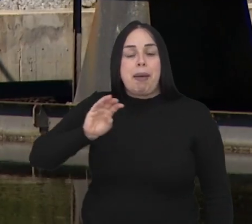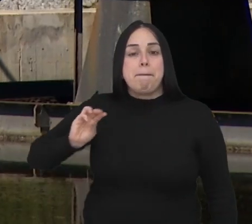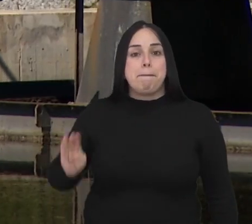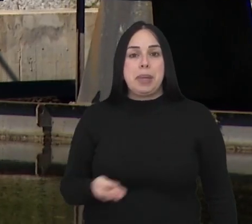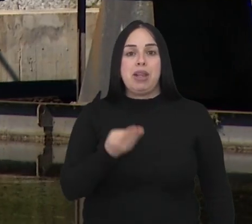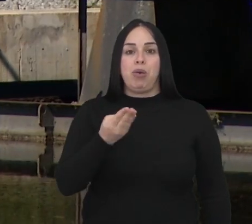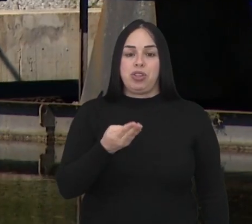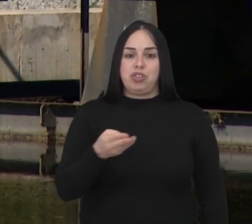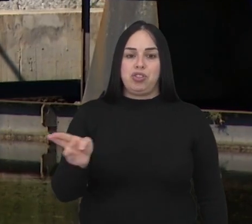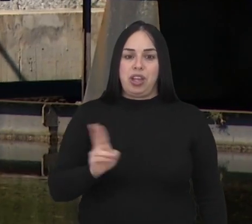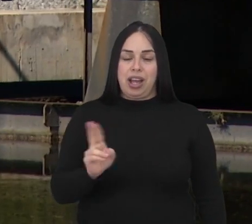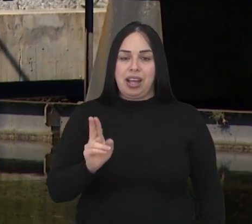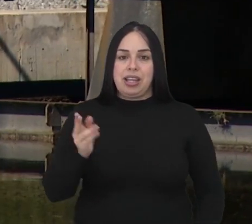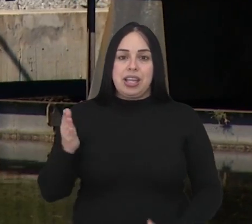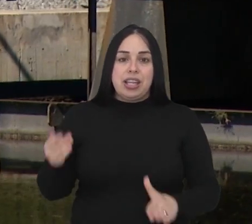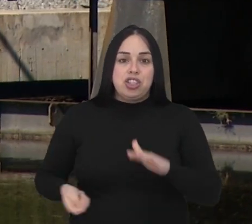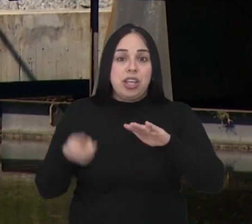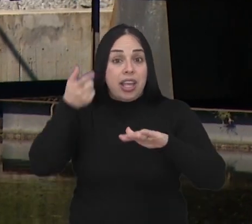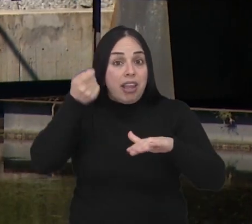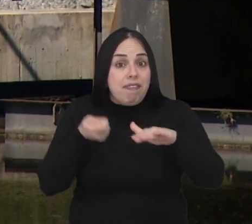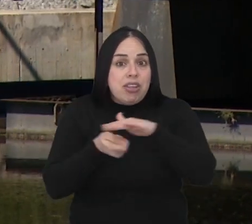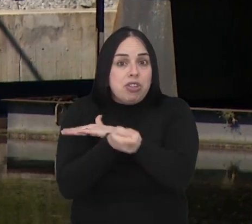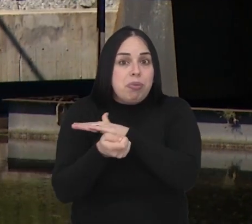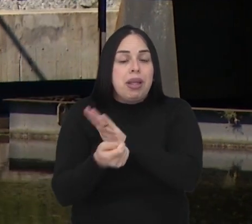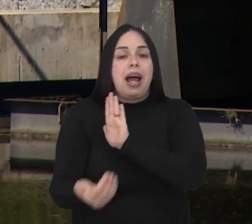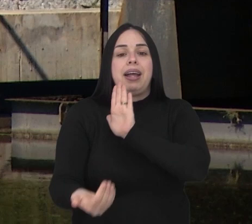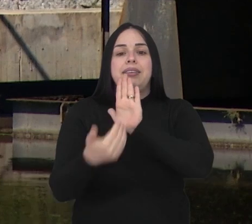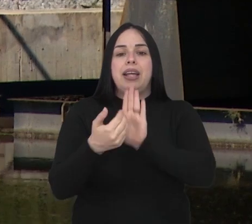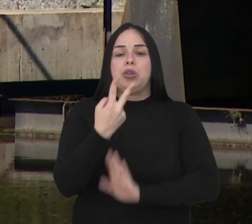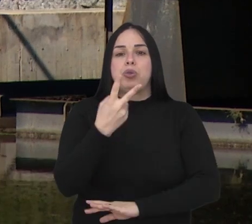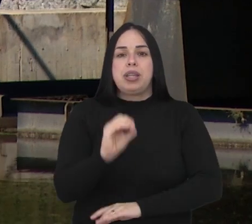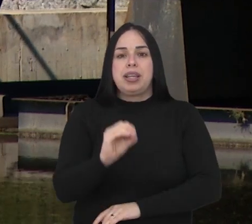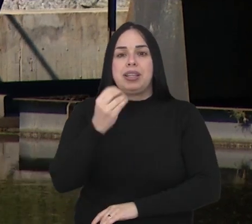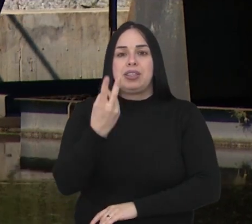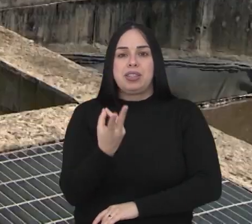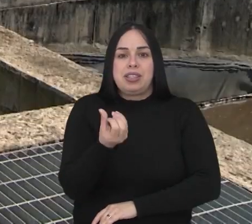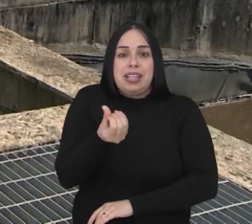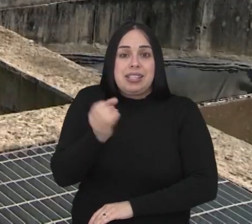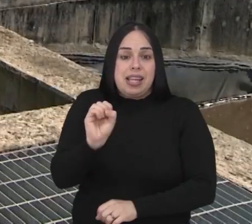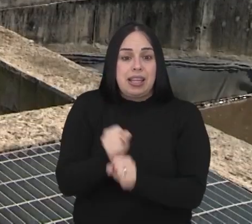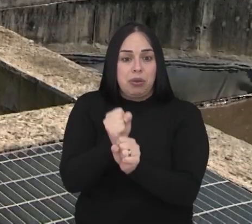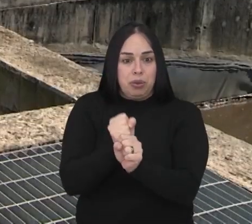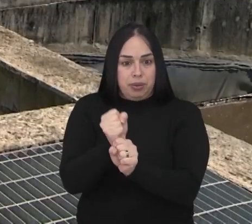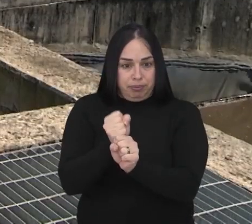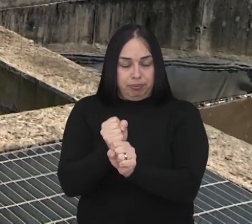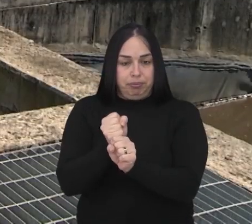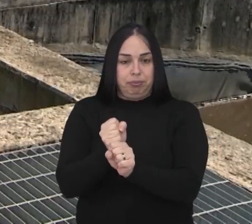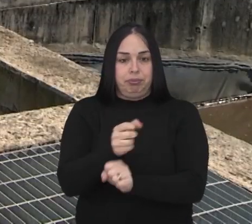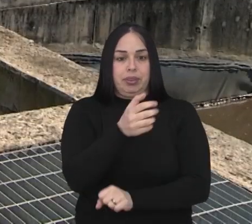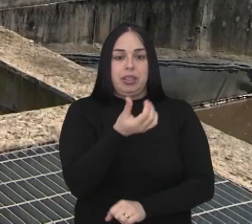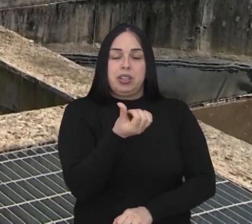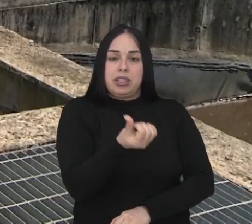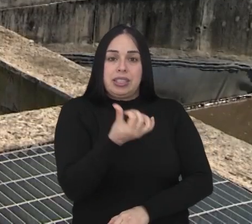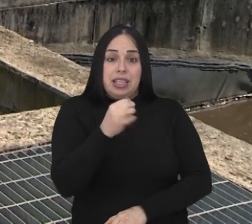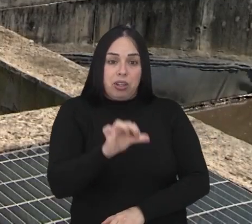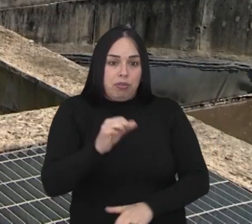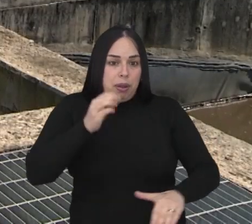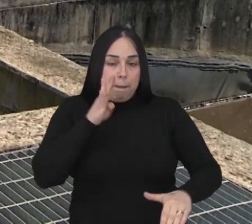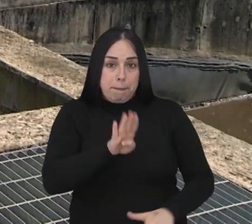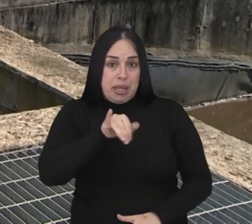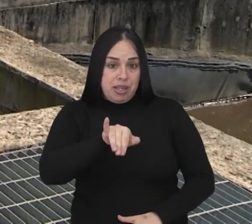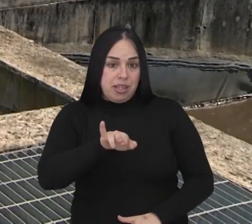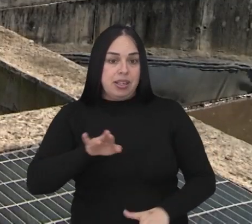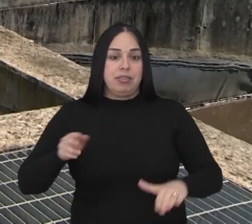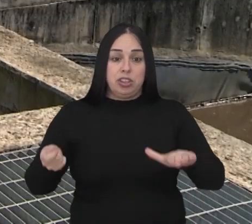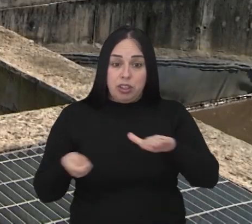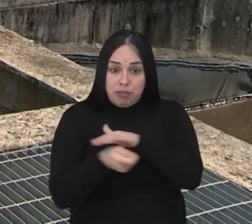estão 260 bilhões em investimentos até 2060. 69 bilhões de reais destinados